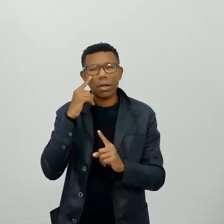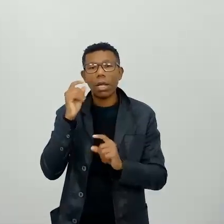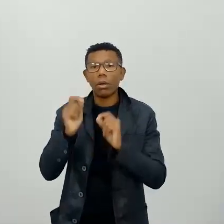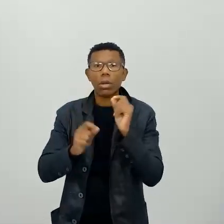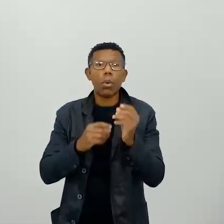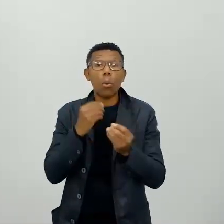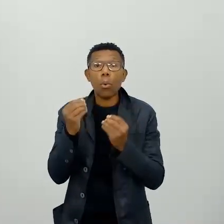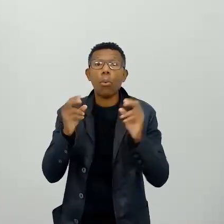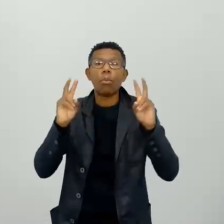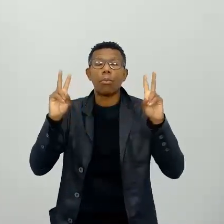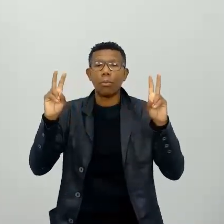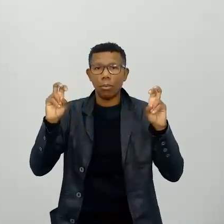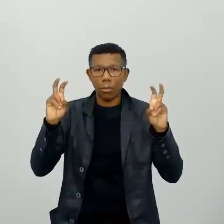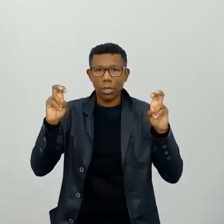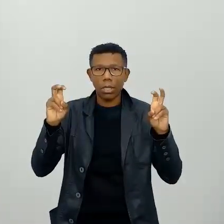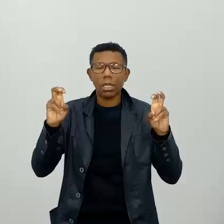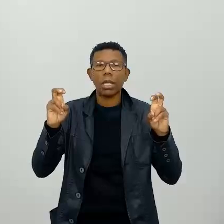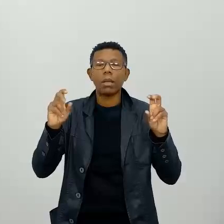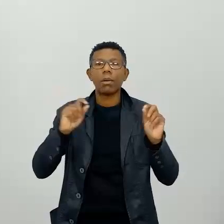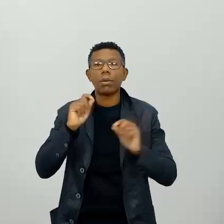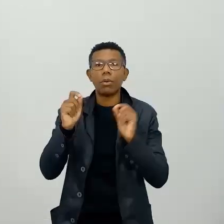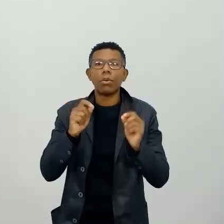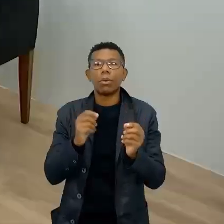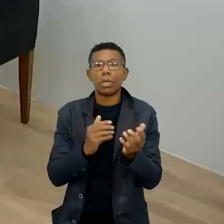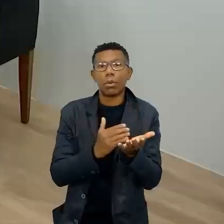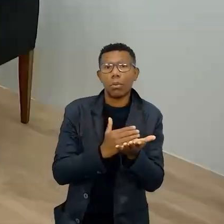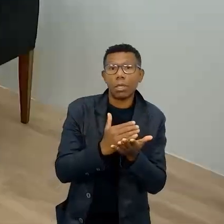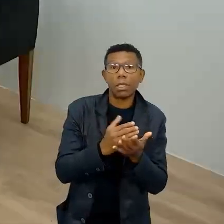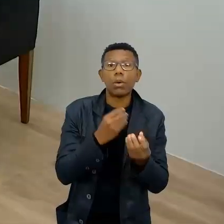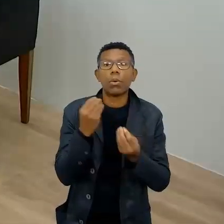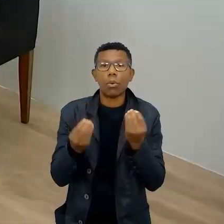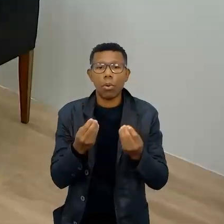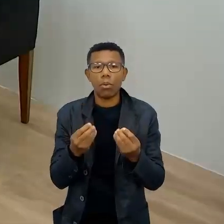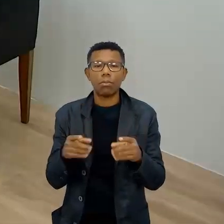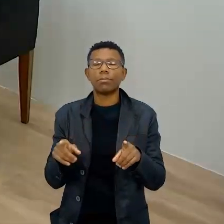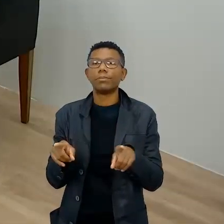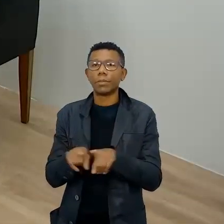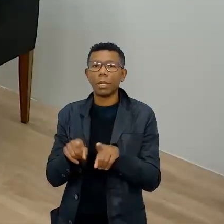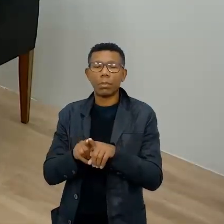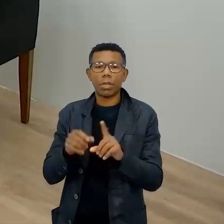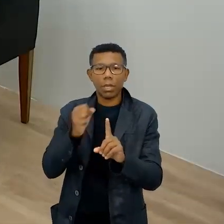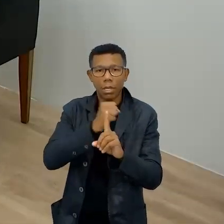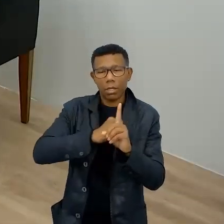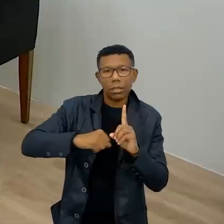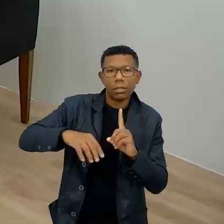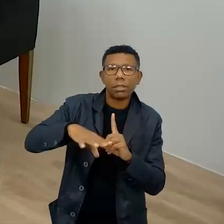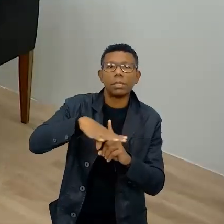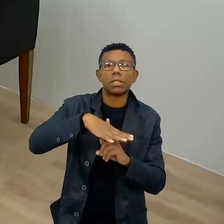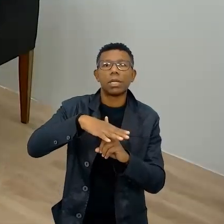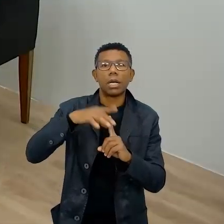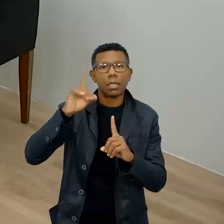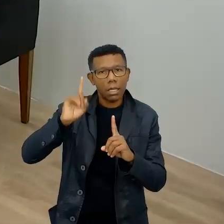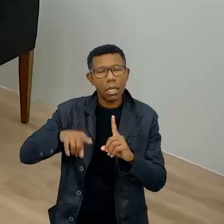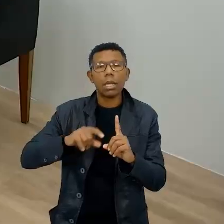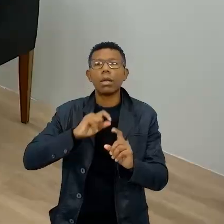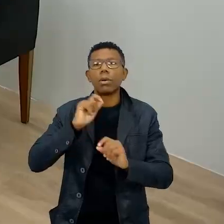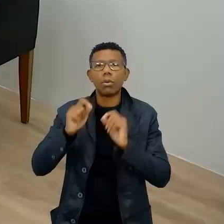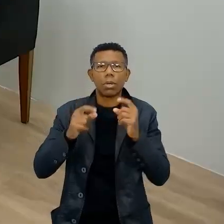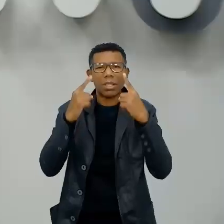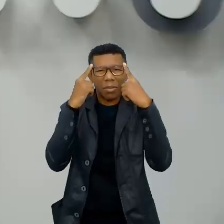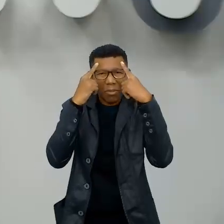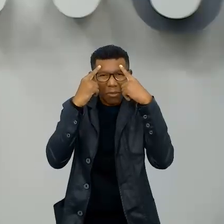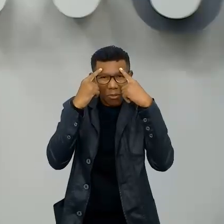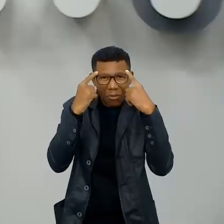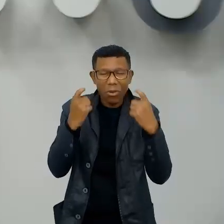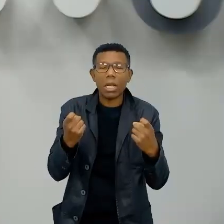qual tema, né, precisa começar essa abordagem. De como essa sociedade hoje, ela se demonstra mais violenta, mais